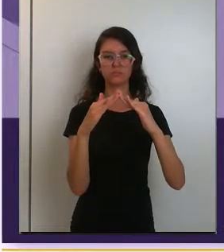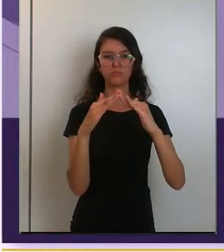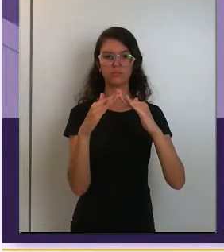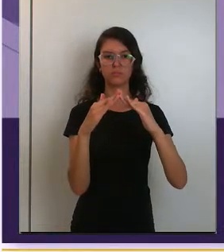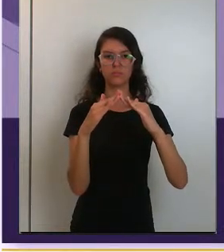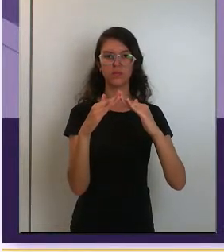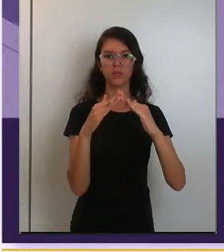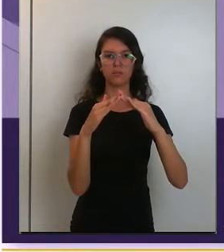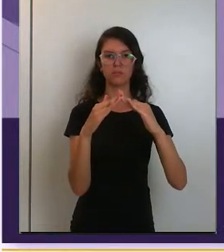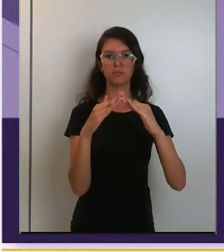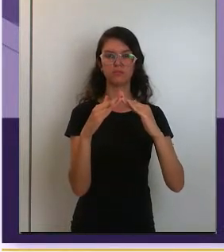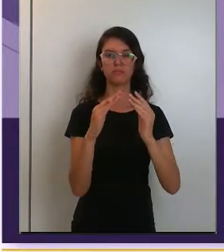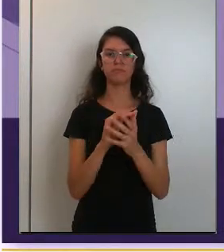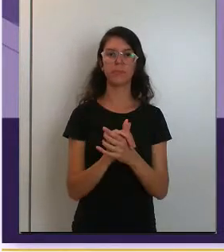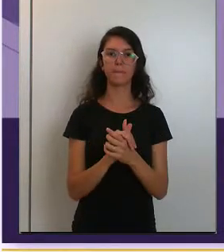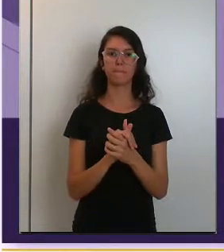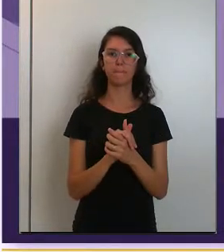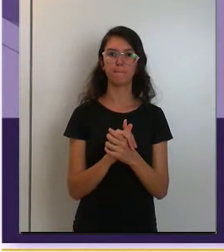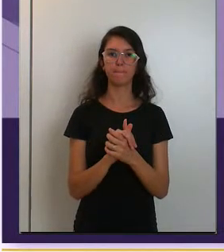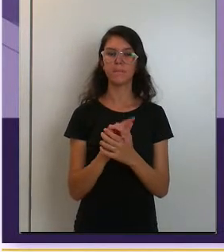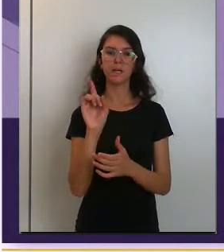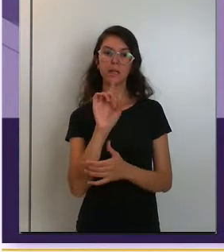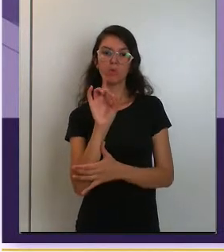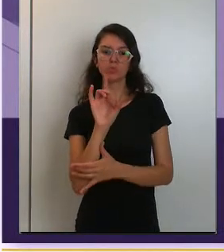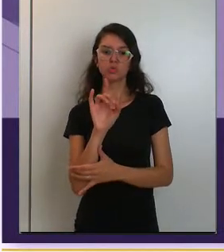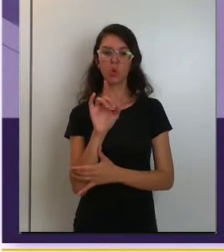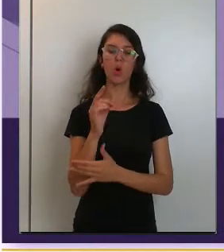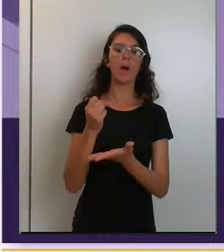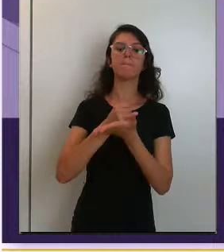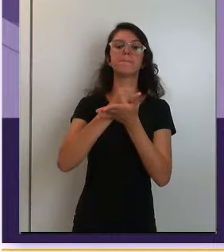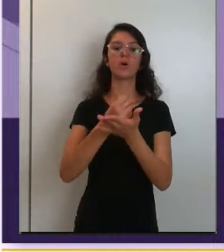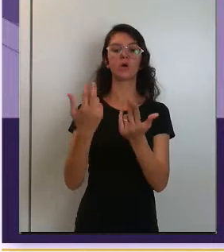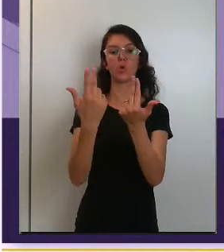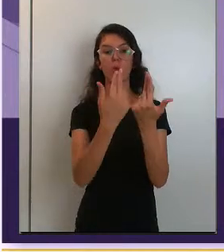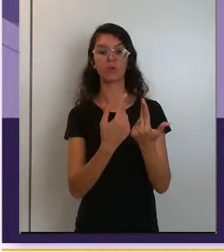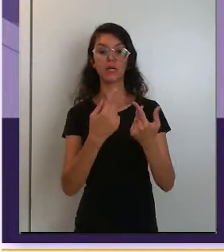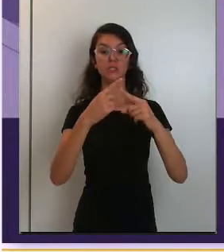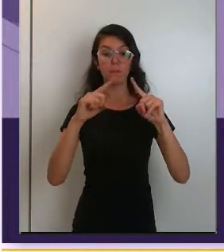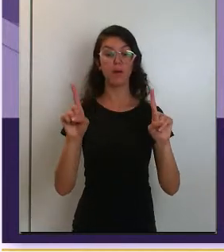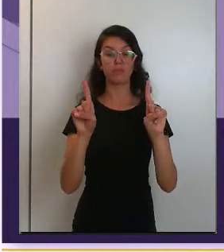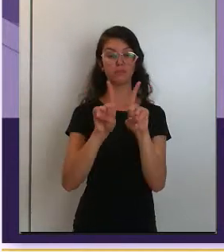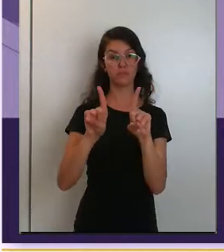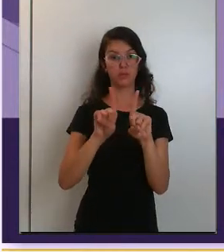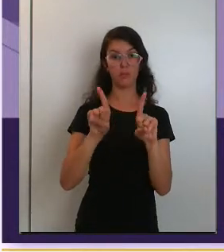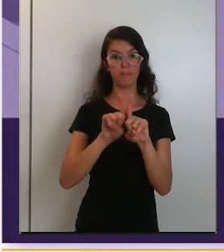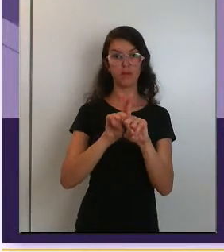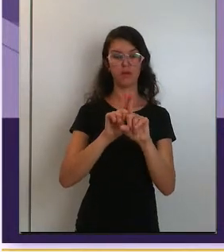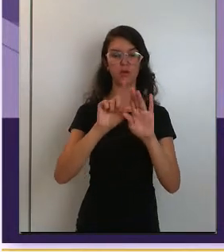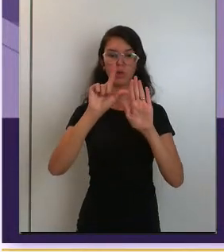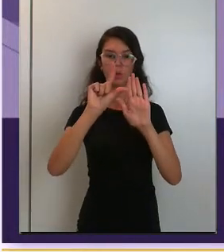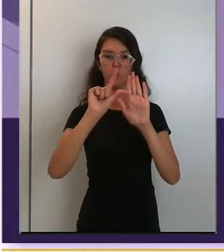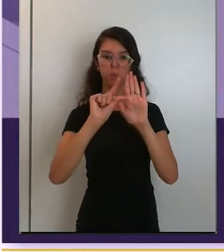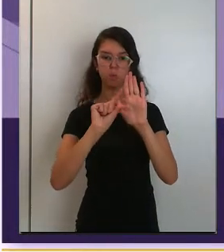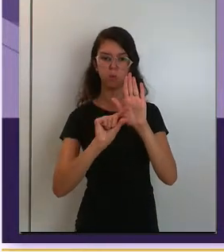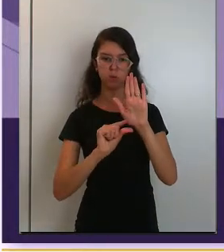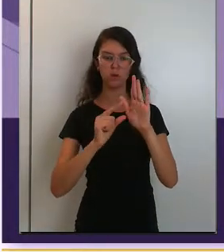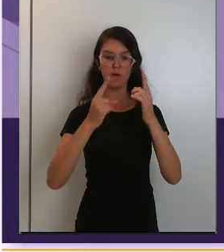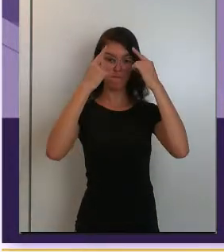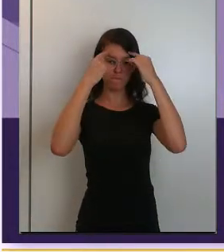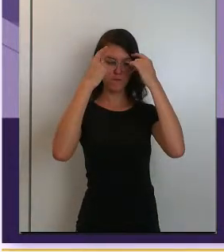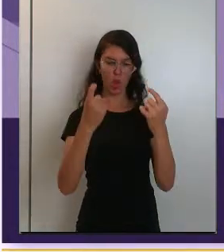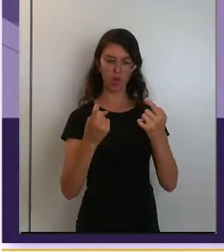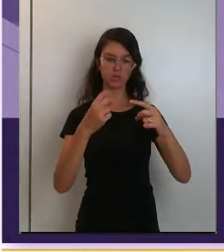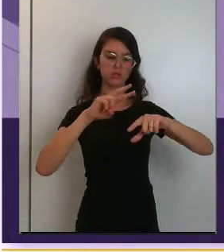para essa igualdade, mas também para uma redução de violência de